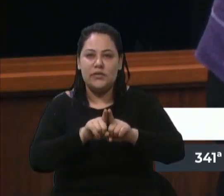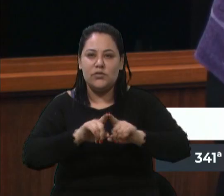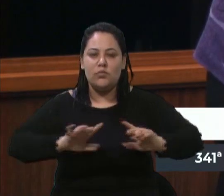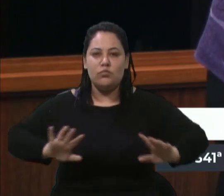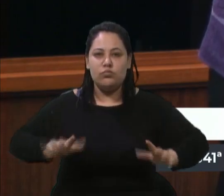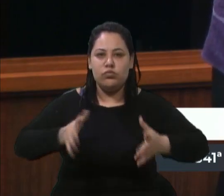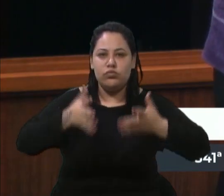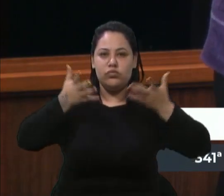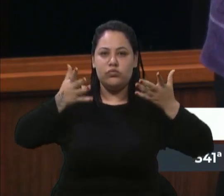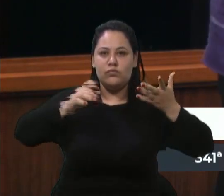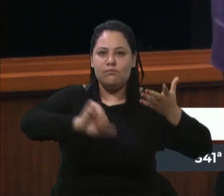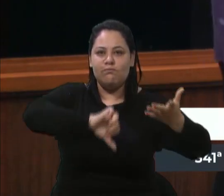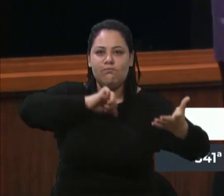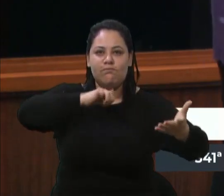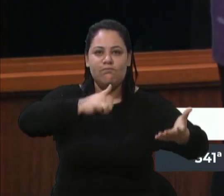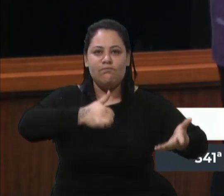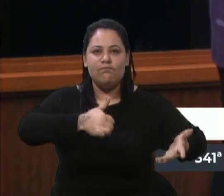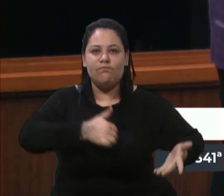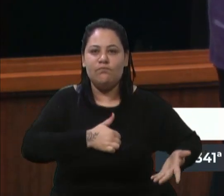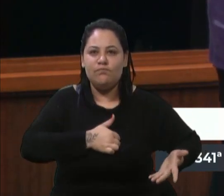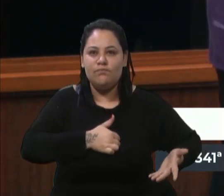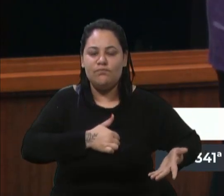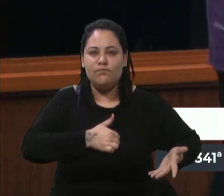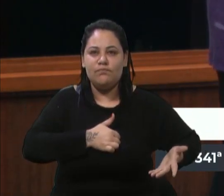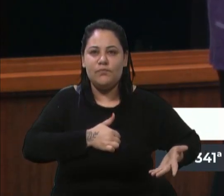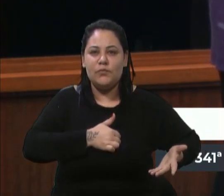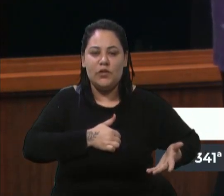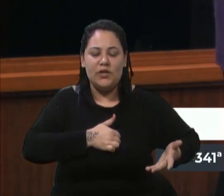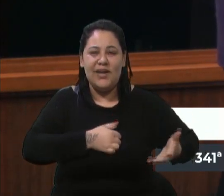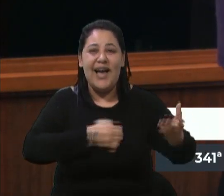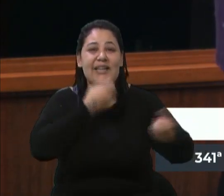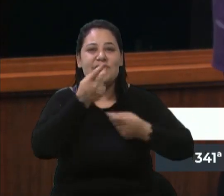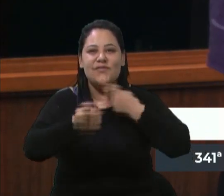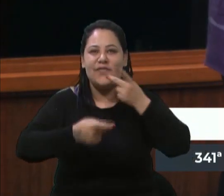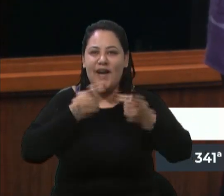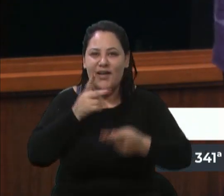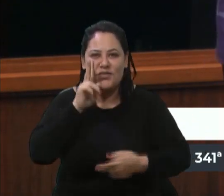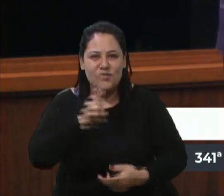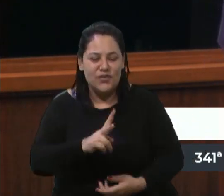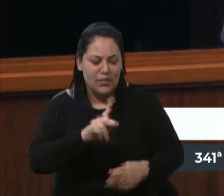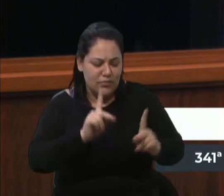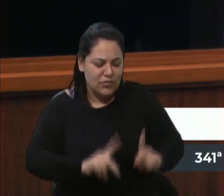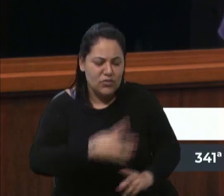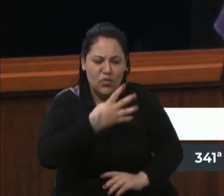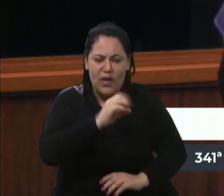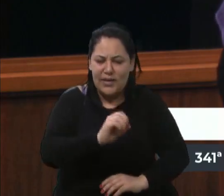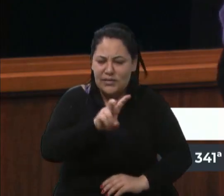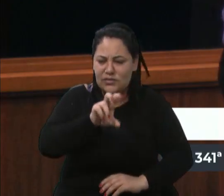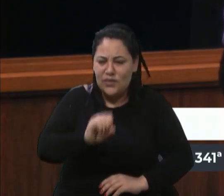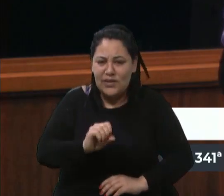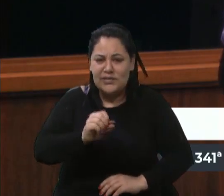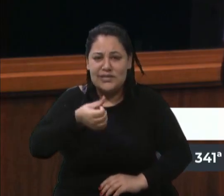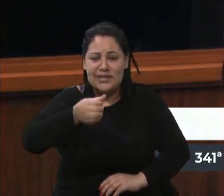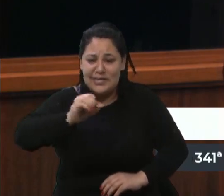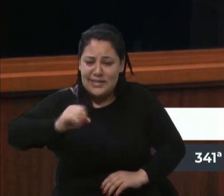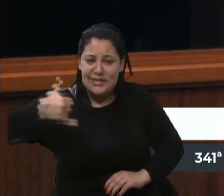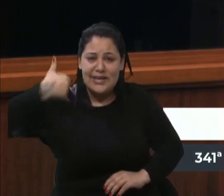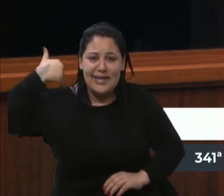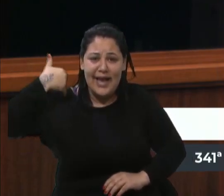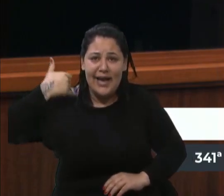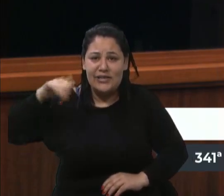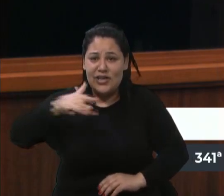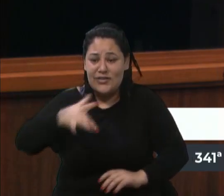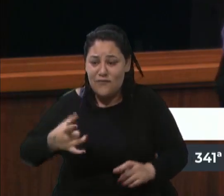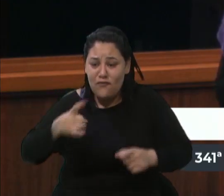autoestima. Os depoimentos que se vê de pessoas com 40, 50, 60 anos de idade, que muitas vezes